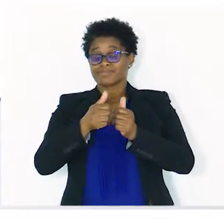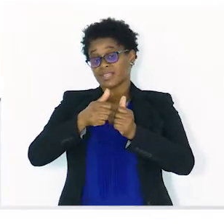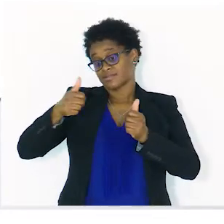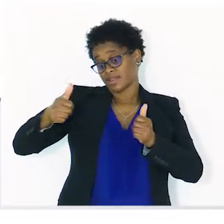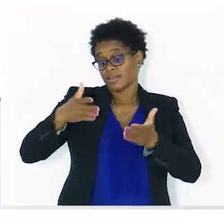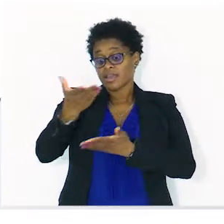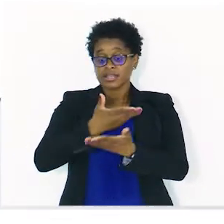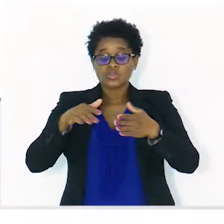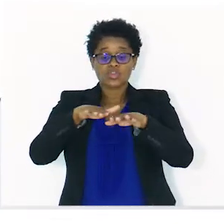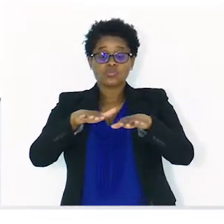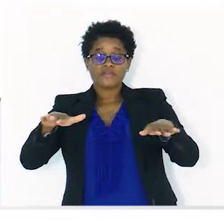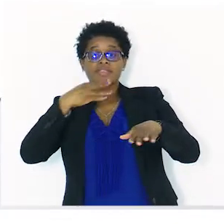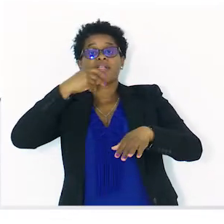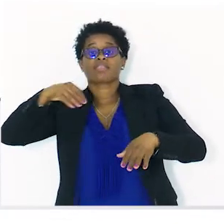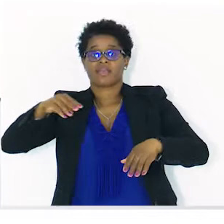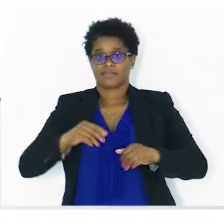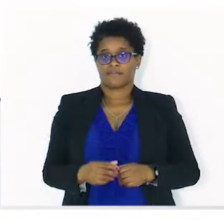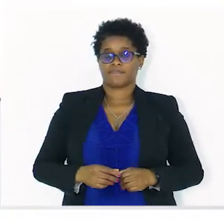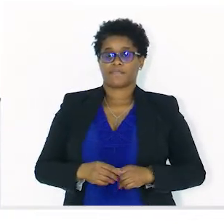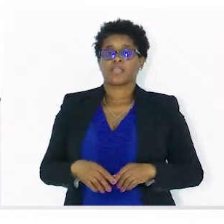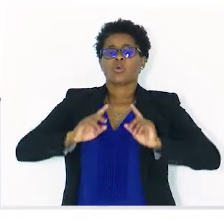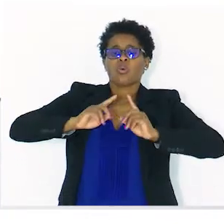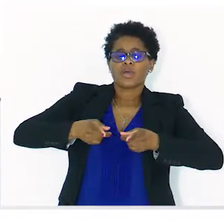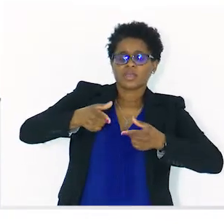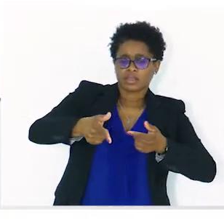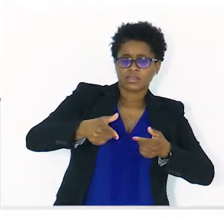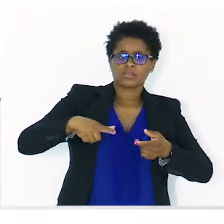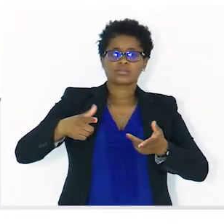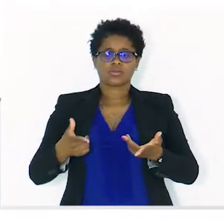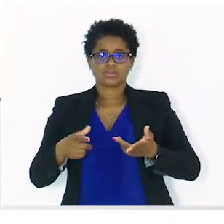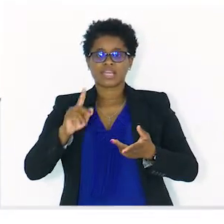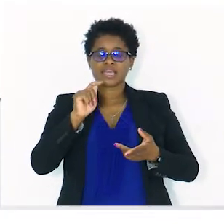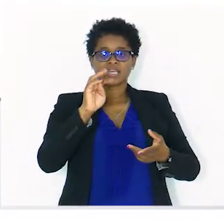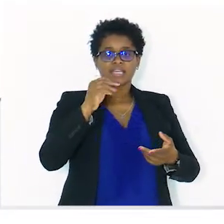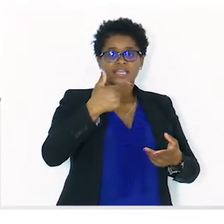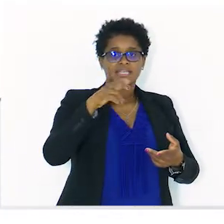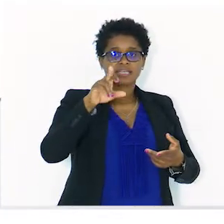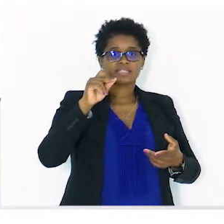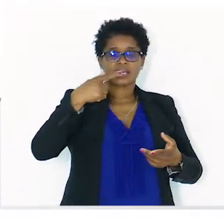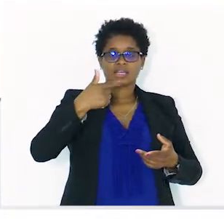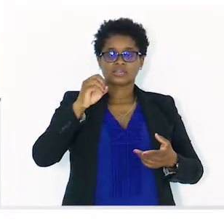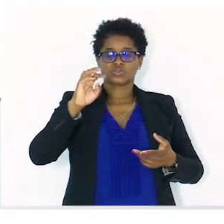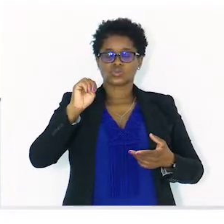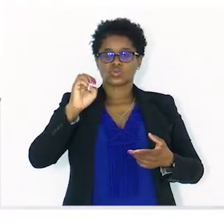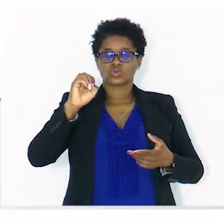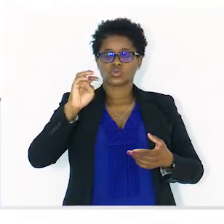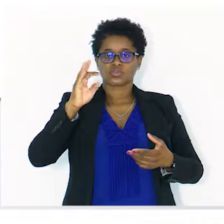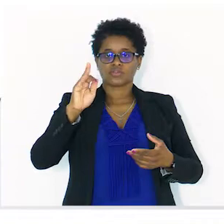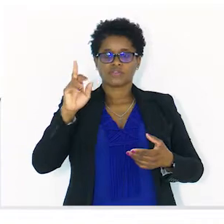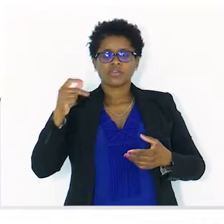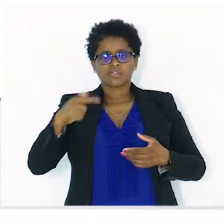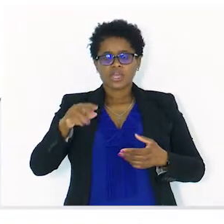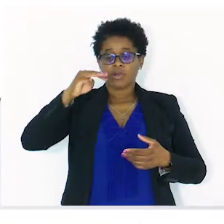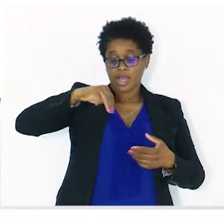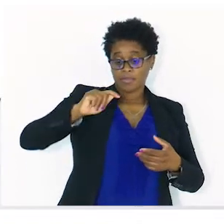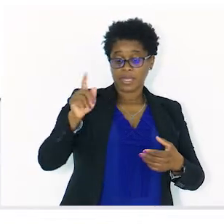Terra. A partir da estratosfera, nós temos a mesosfera, que vai de